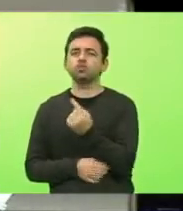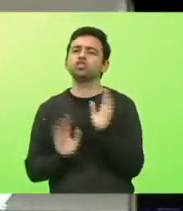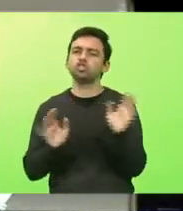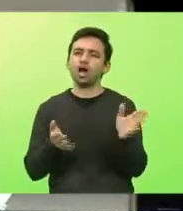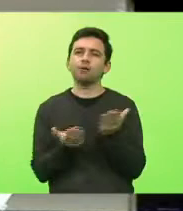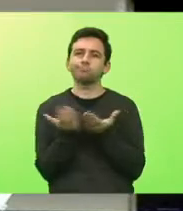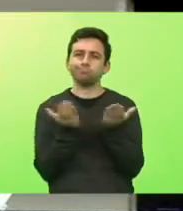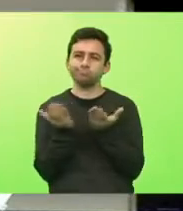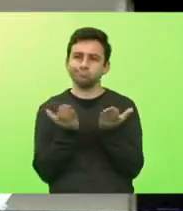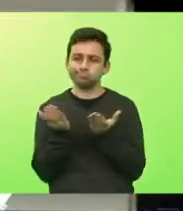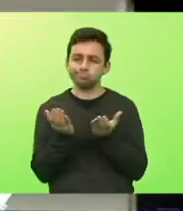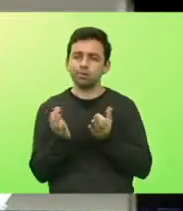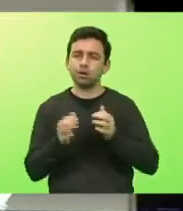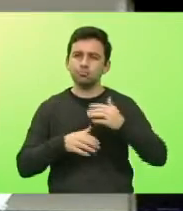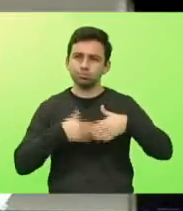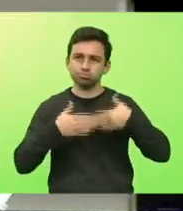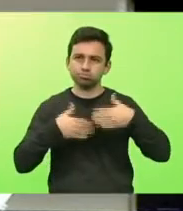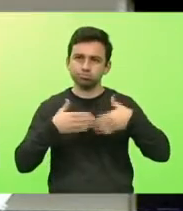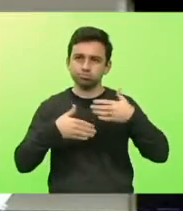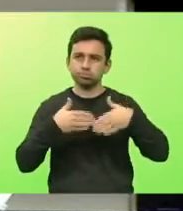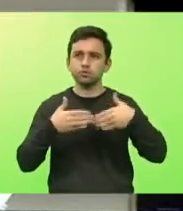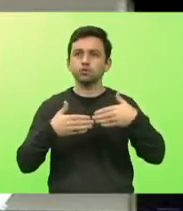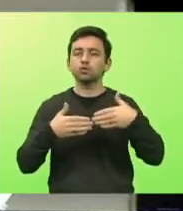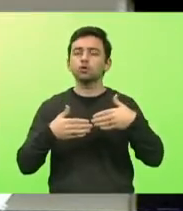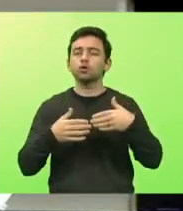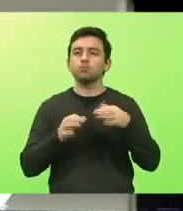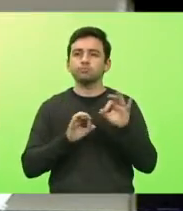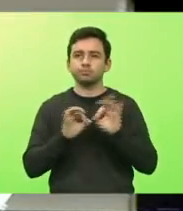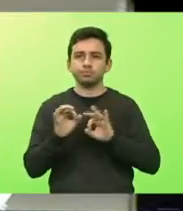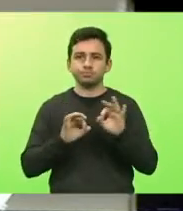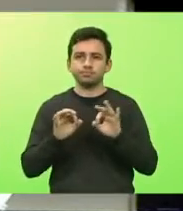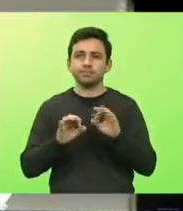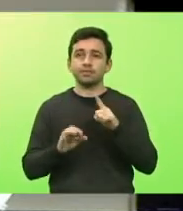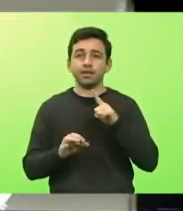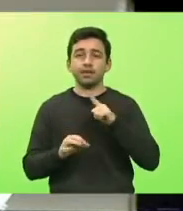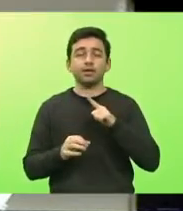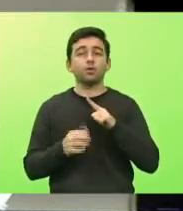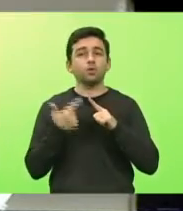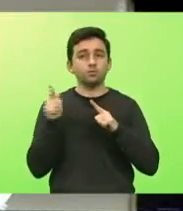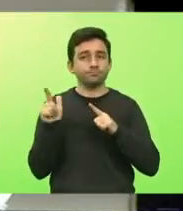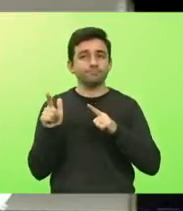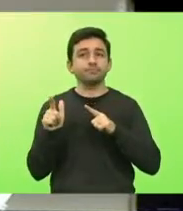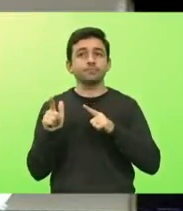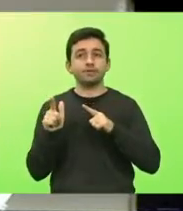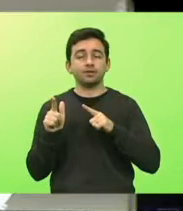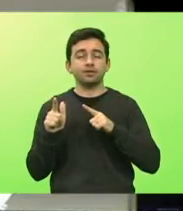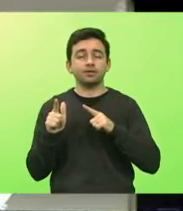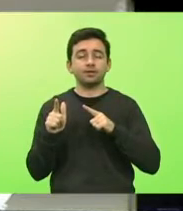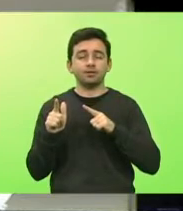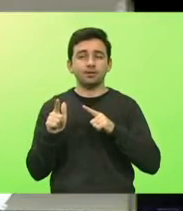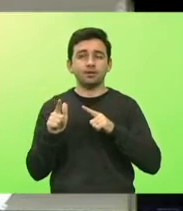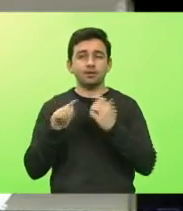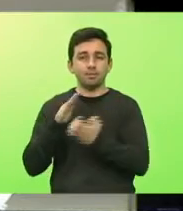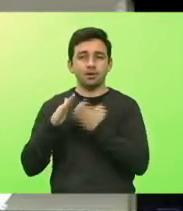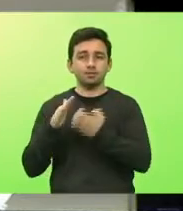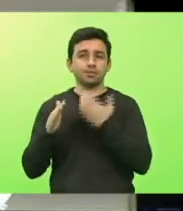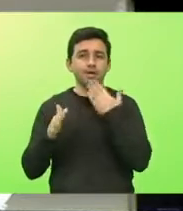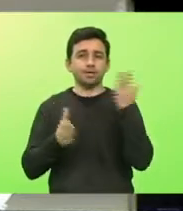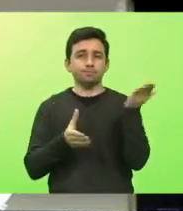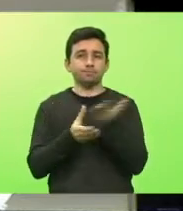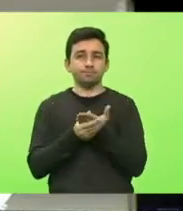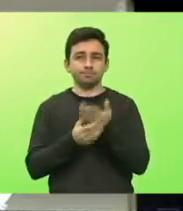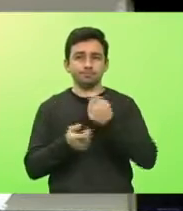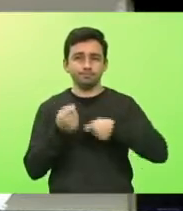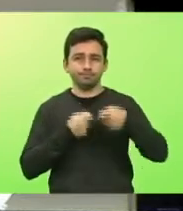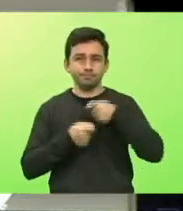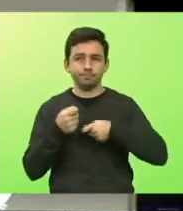processo, ainda em fase de recurso, uma determinada empresa interpelou um recurso administrativo,